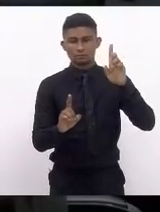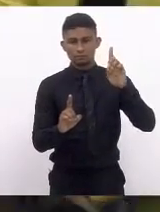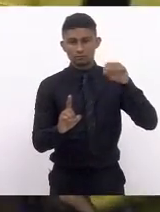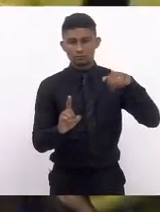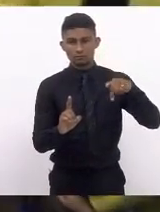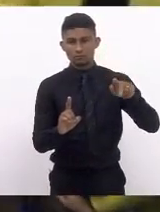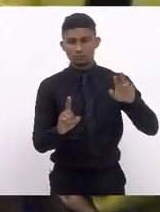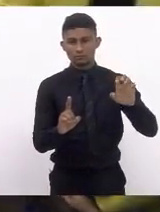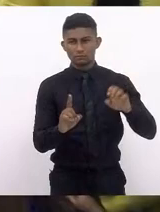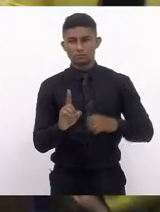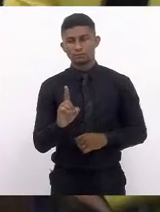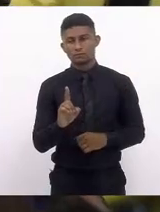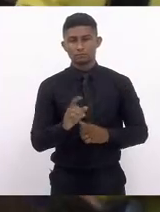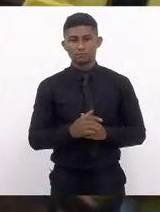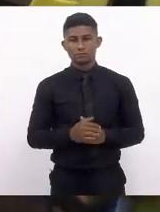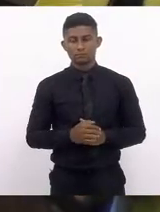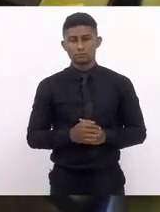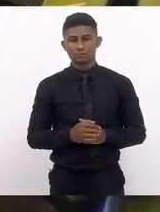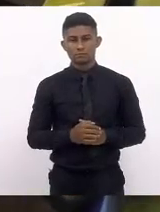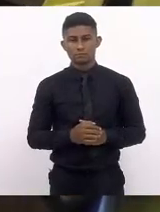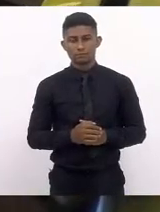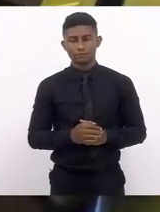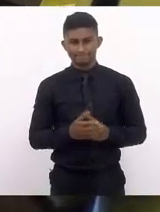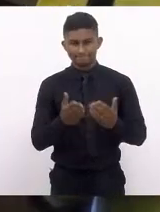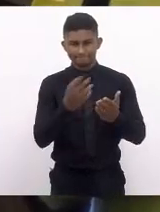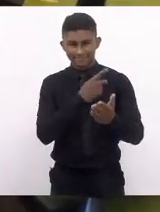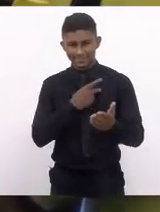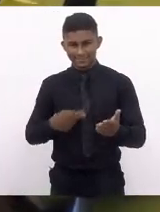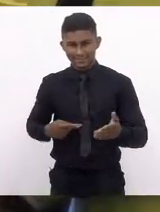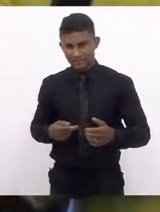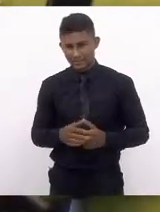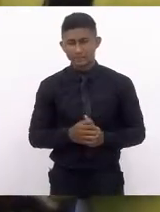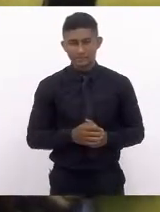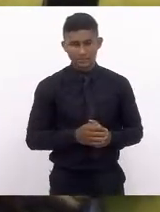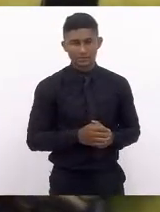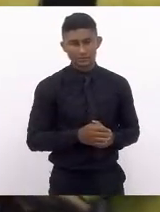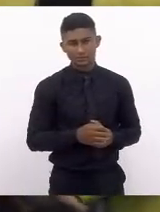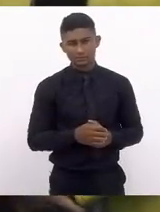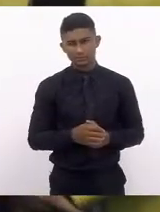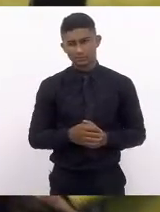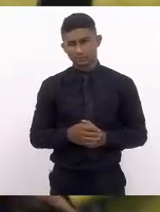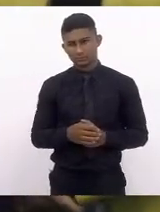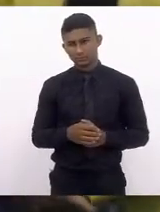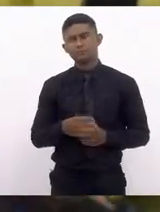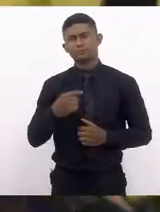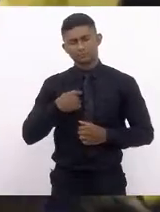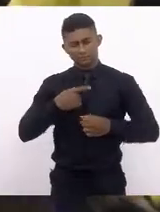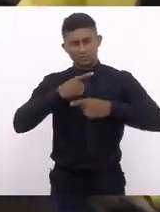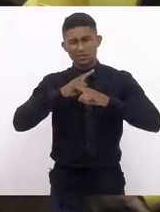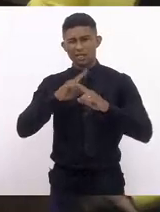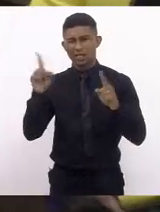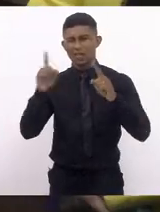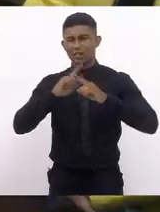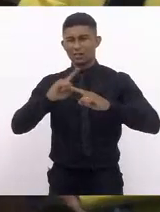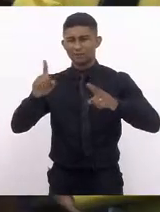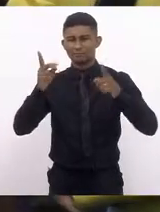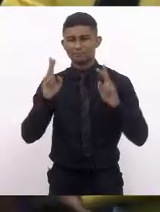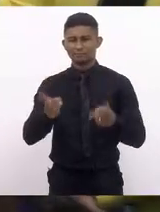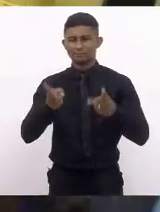senhor presidente embora seja um crítico veemente